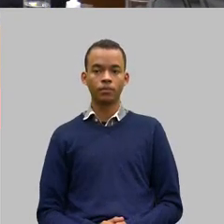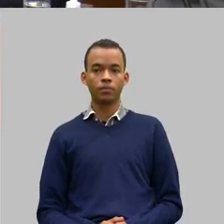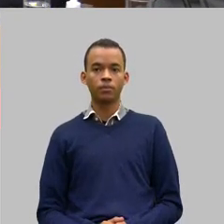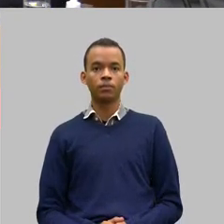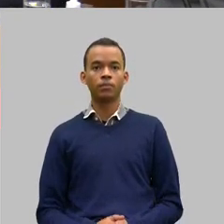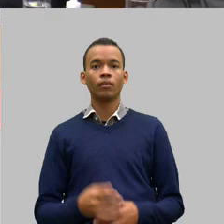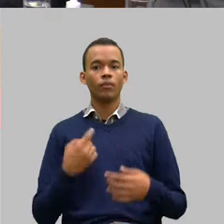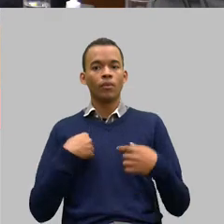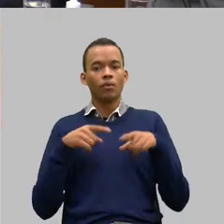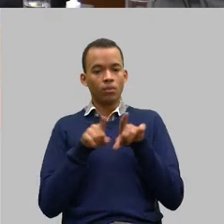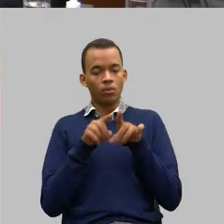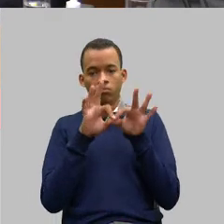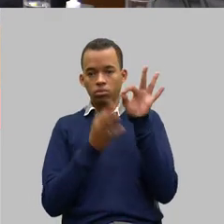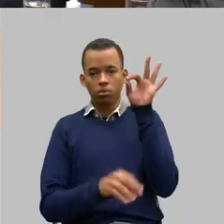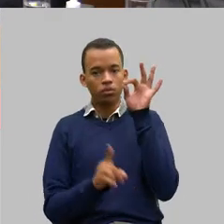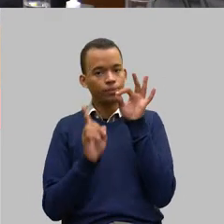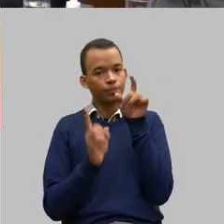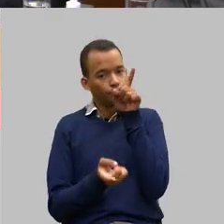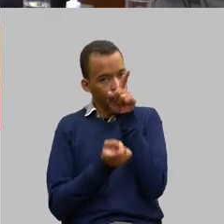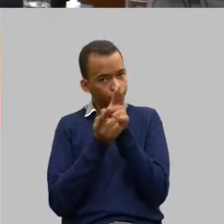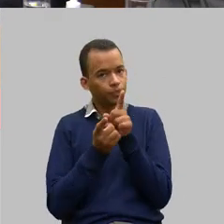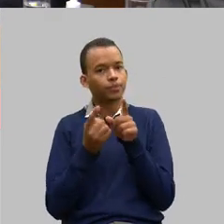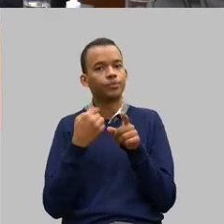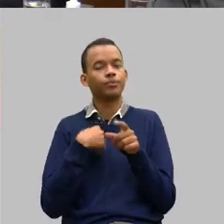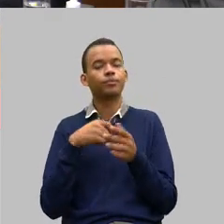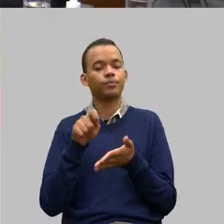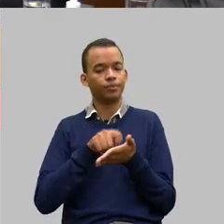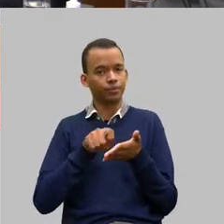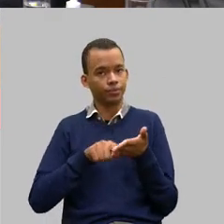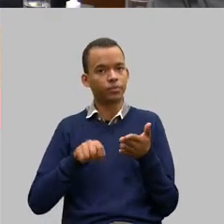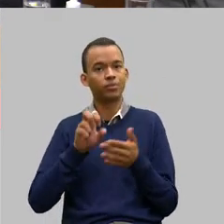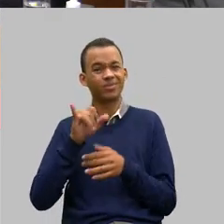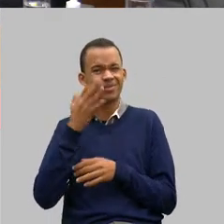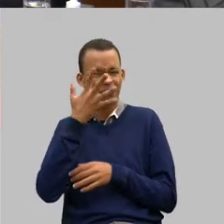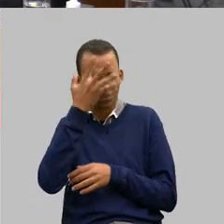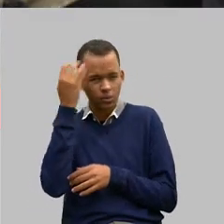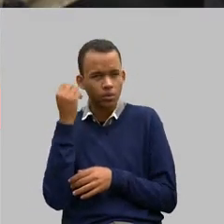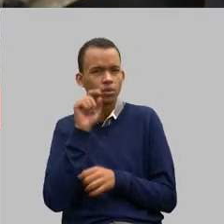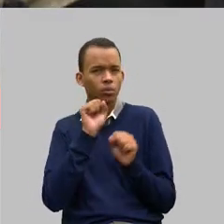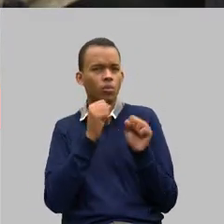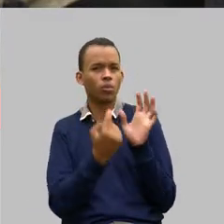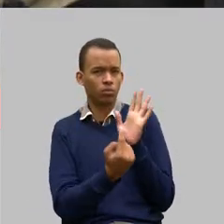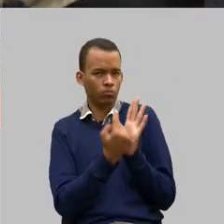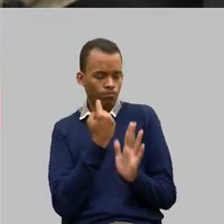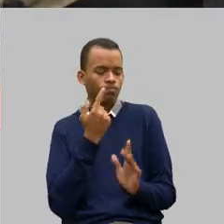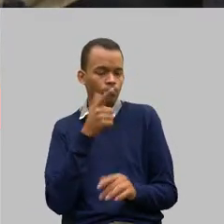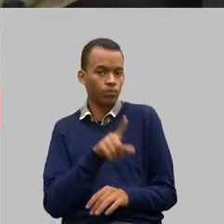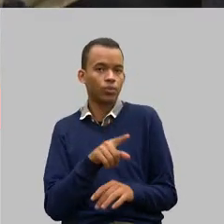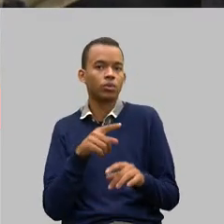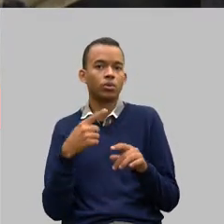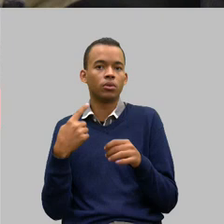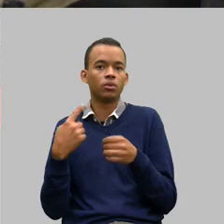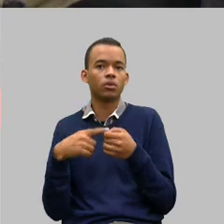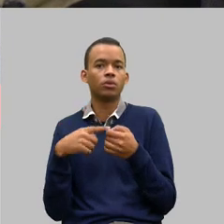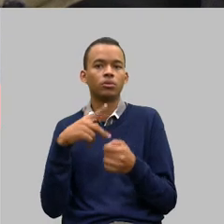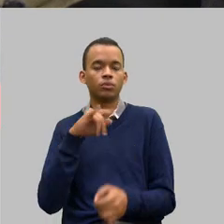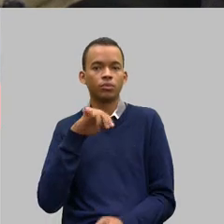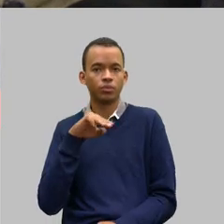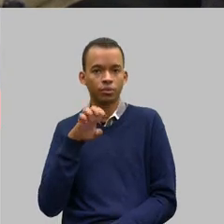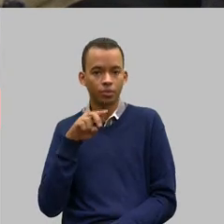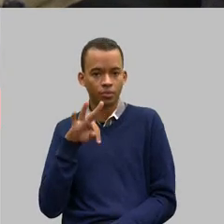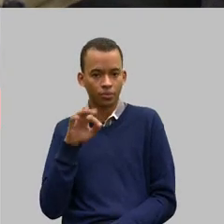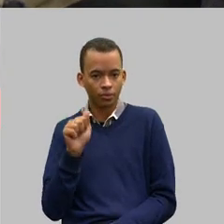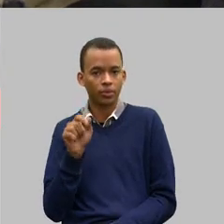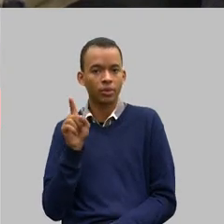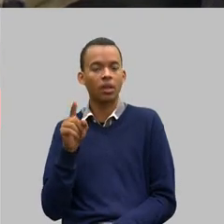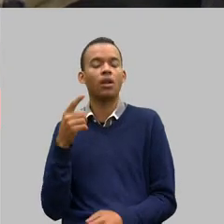Breve Aqui também mas eu tomei nota aqui se eu esquecer alguma você você me ajuda eh Pimenta Guapé né sabemos da importância